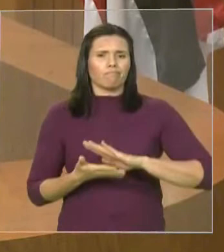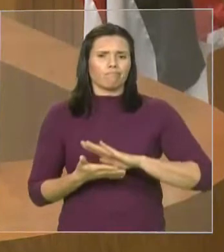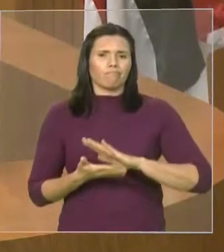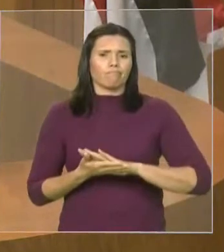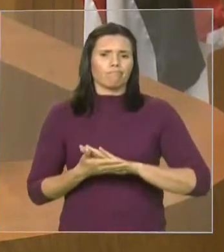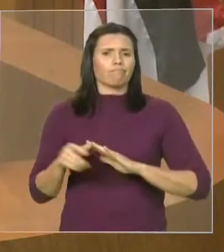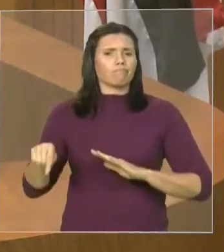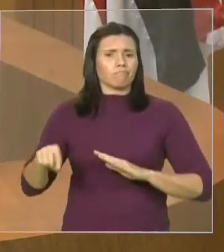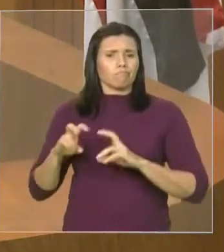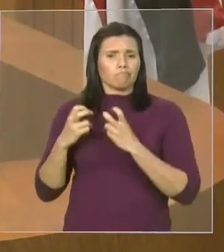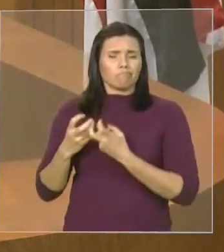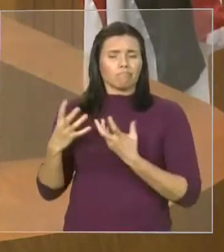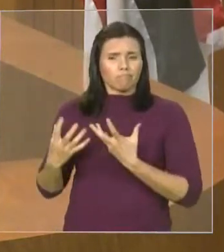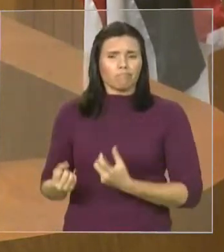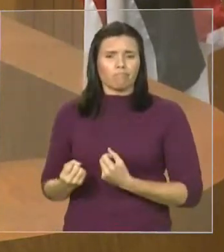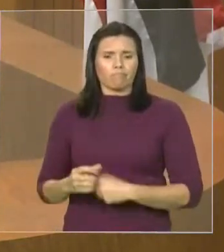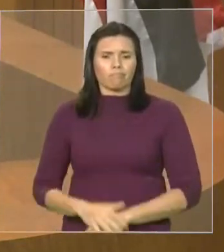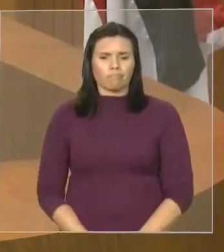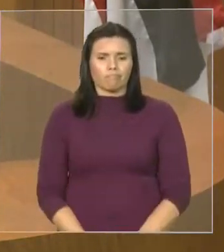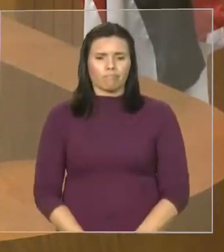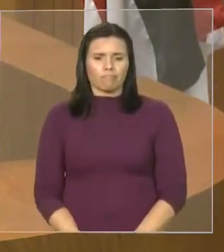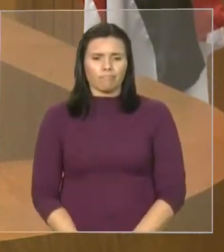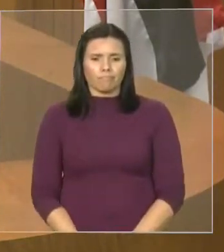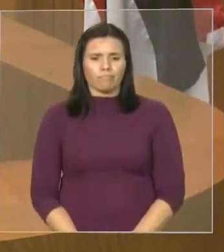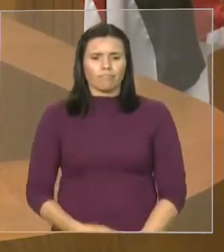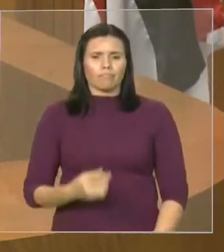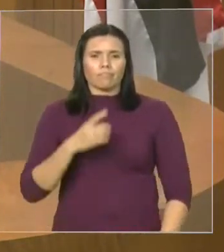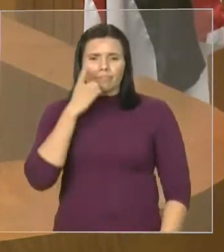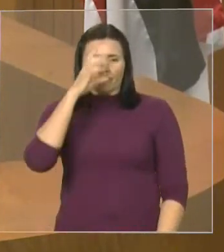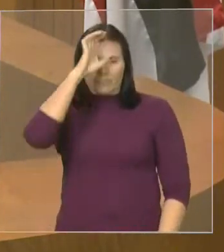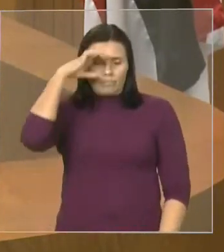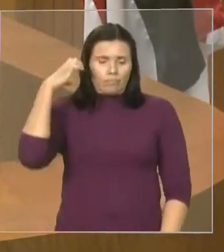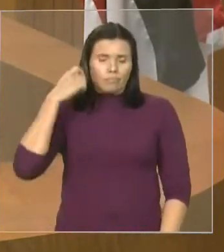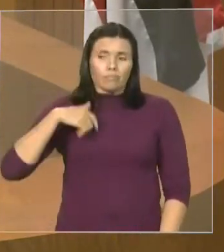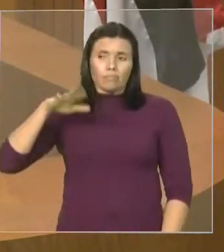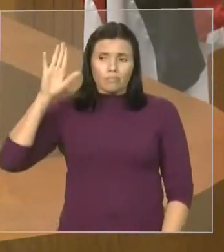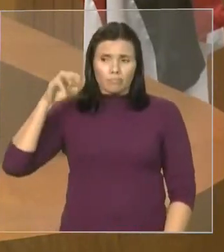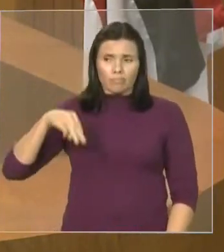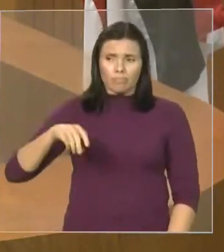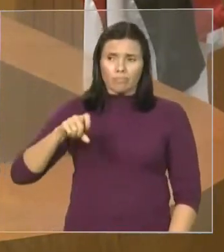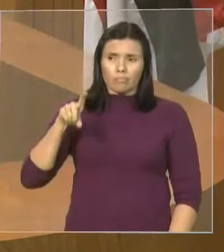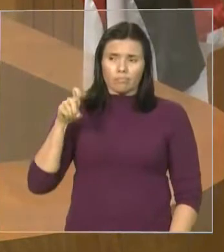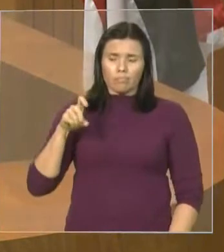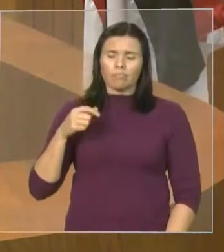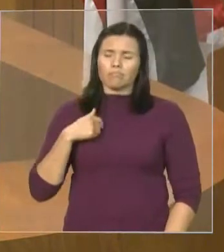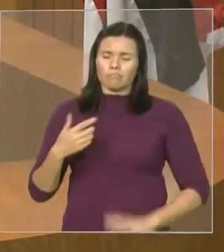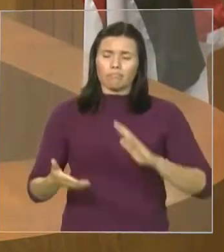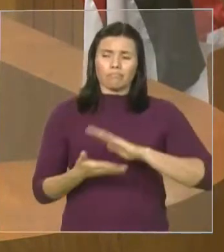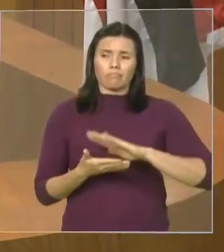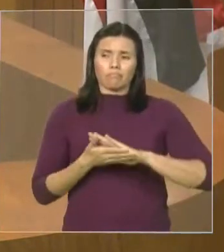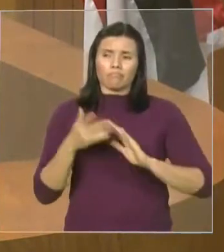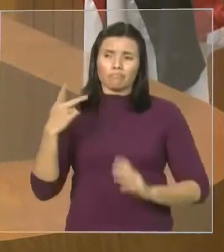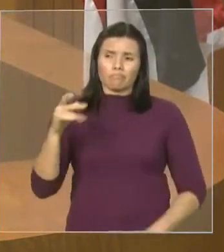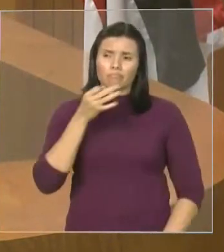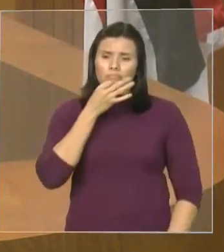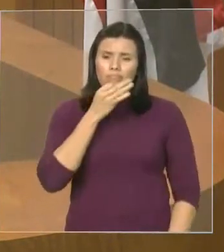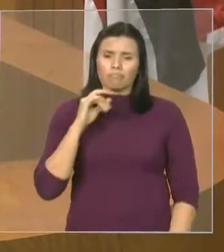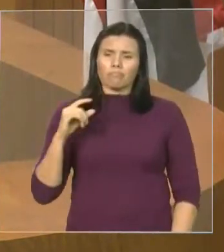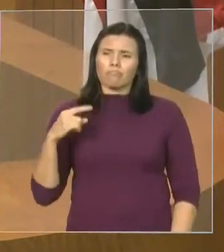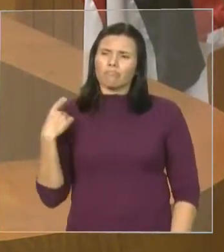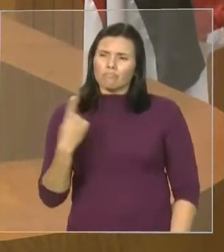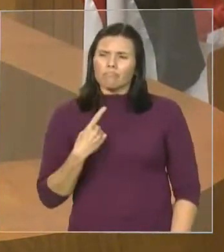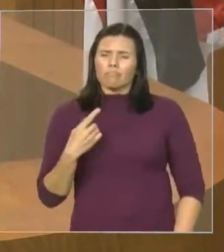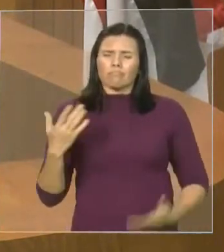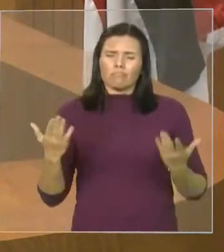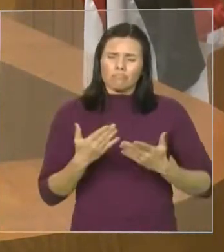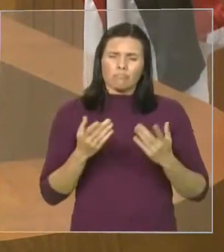Deputado Braga, eu queria parabenizar Vossa Excelência pelo pronunciamento e dizer que tudo que nós estamos lutando aqui, fazendo esse embate